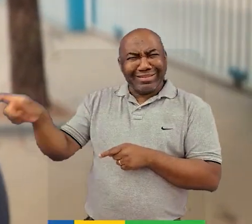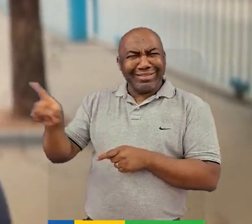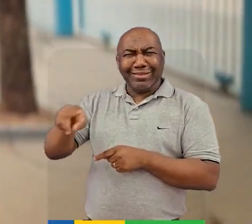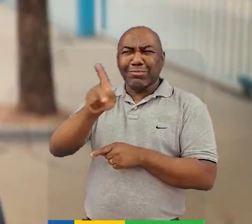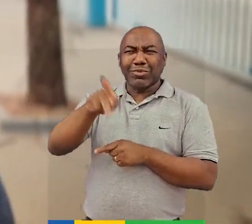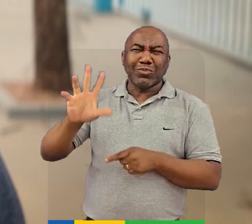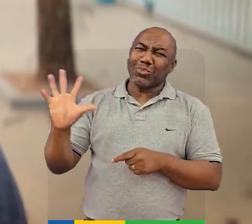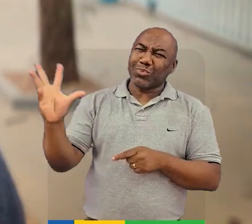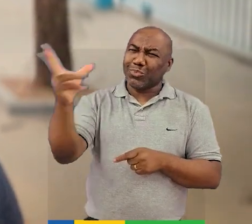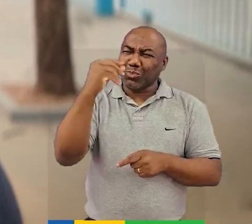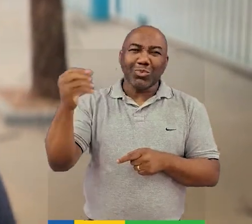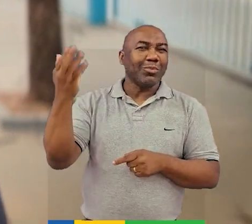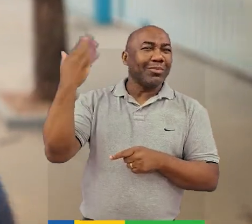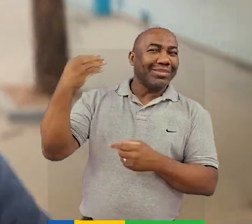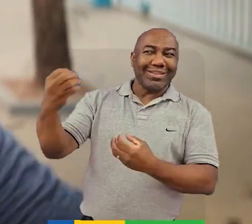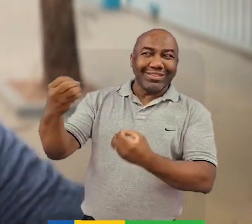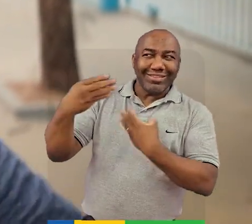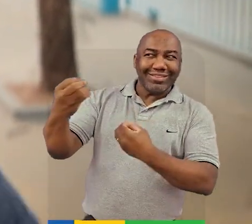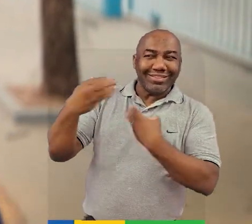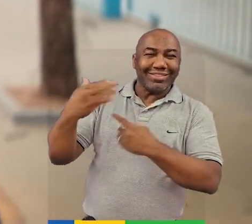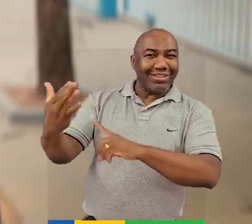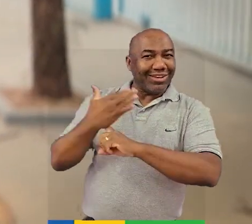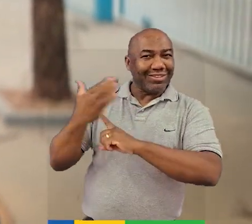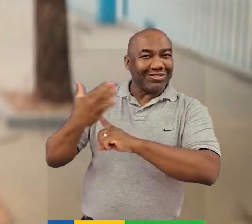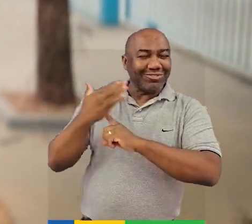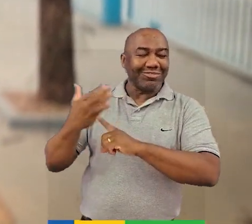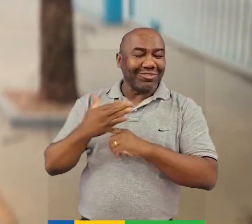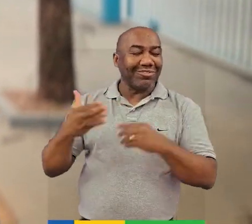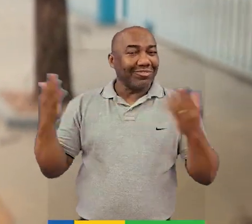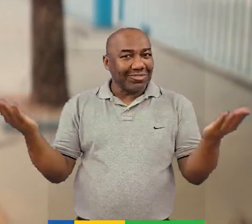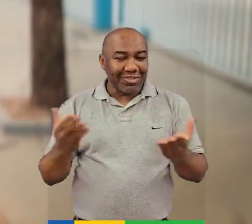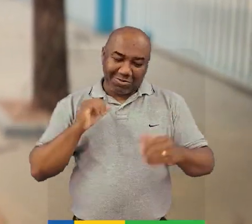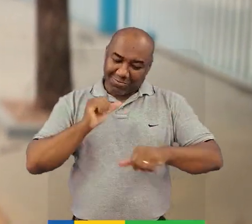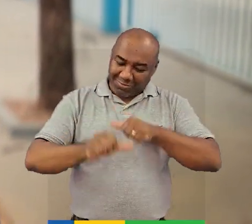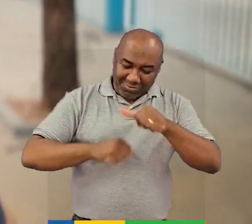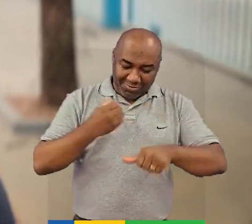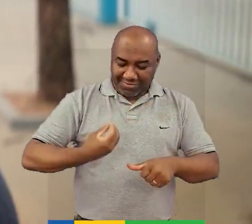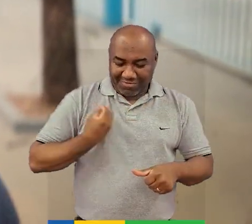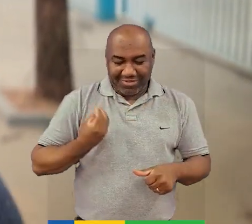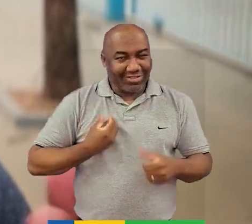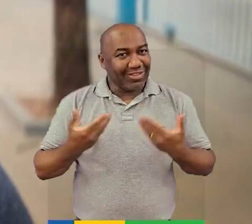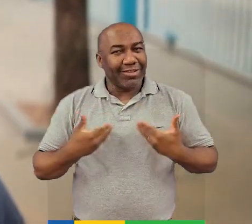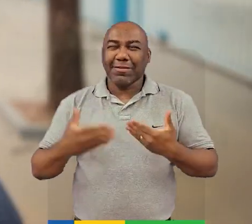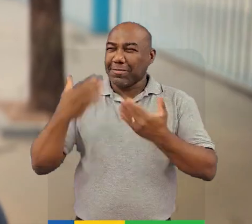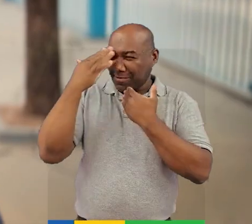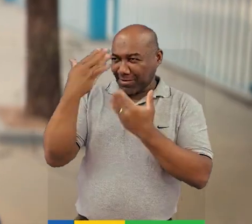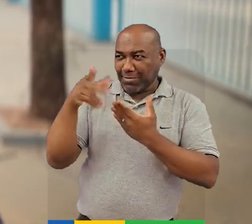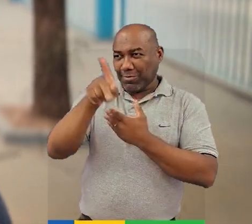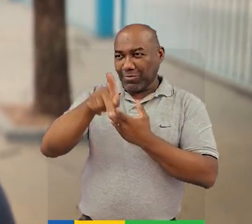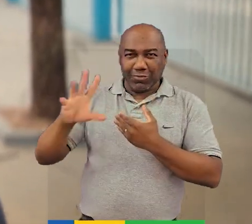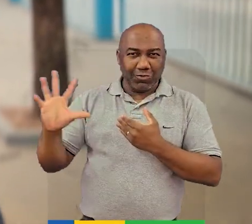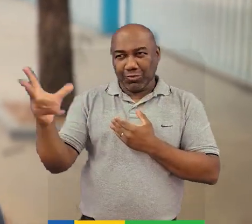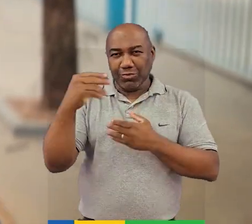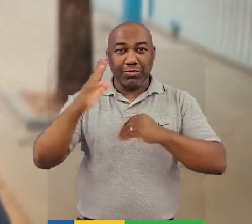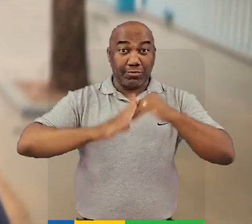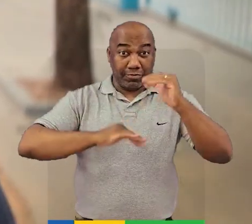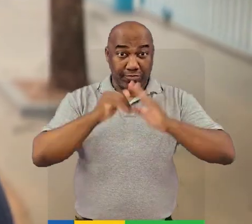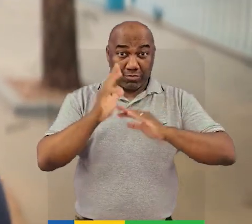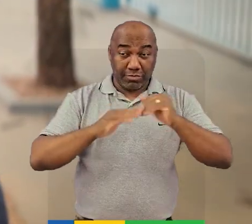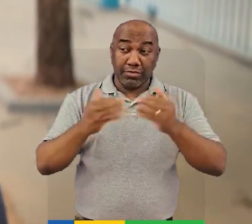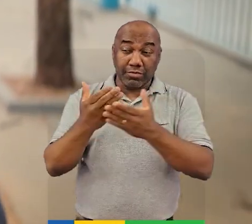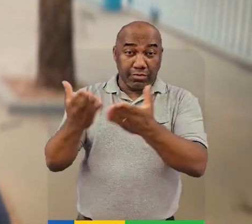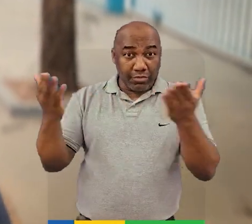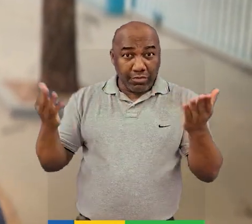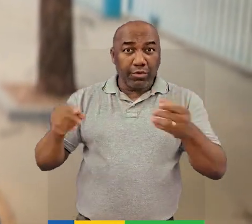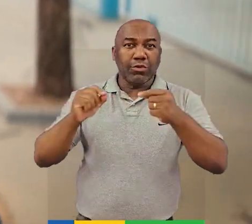professora Elcida, professora Conceição e de tantos outros professores que passaram na minha vida e mudaram a minha história. Muito